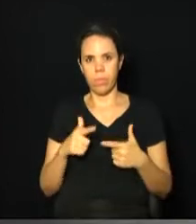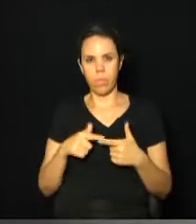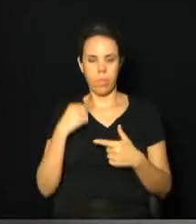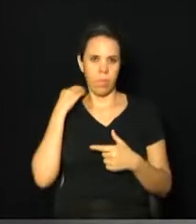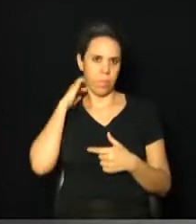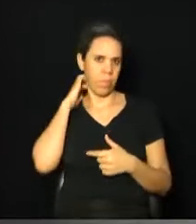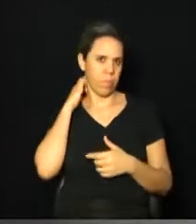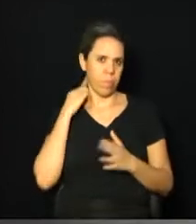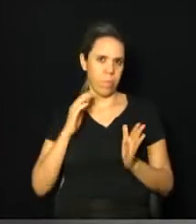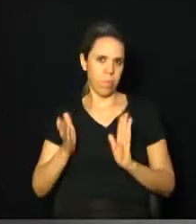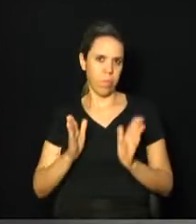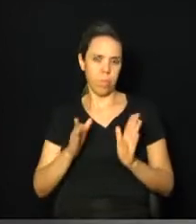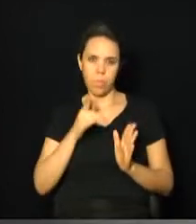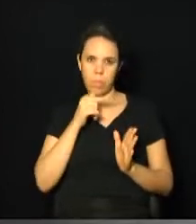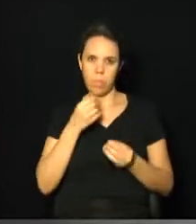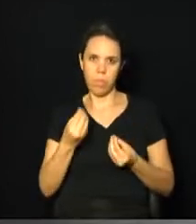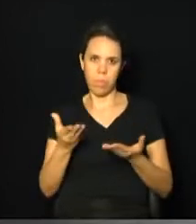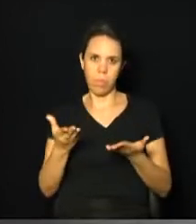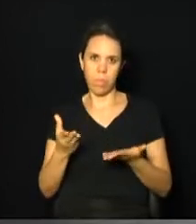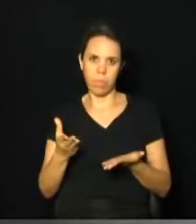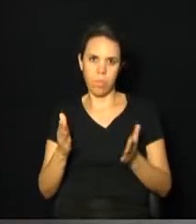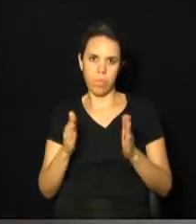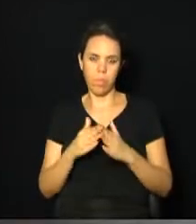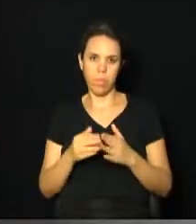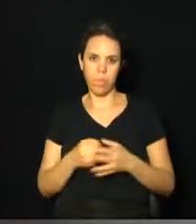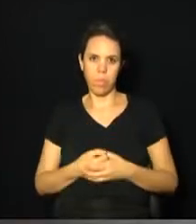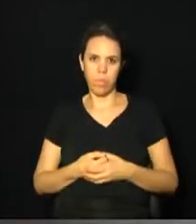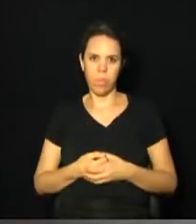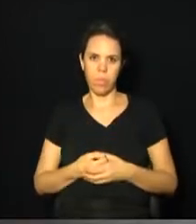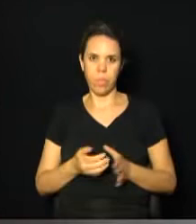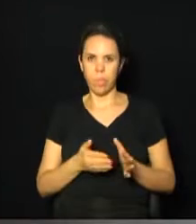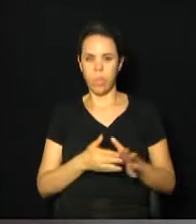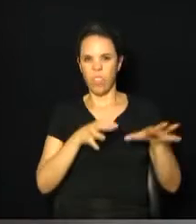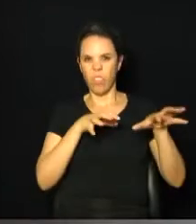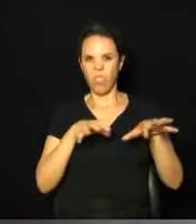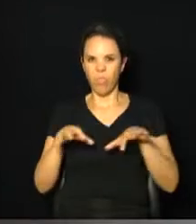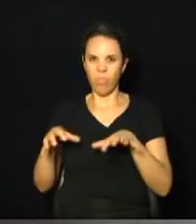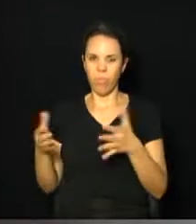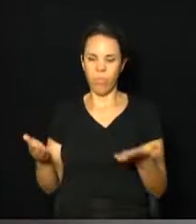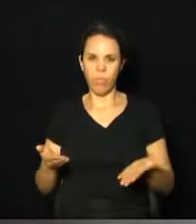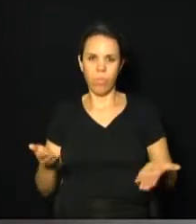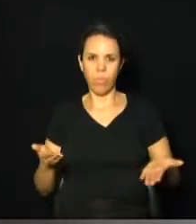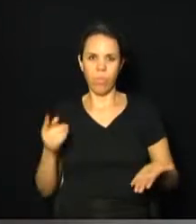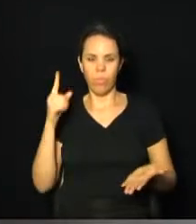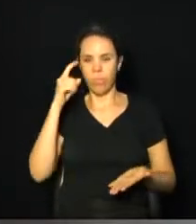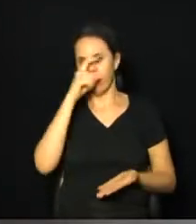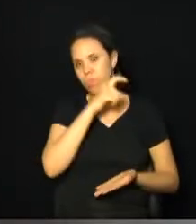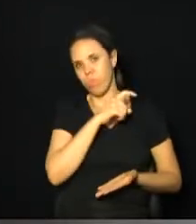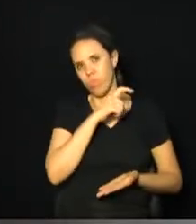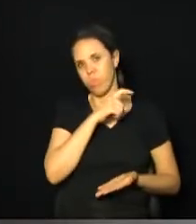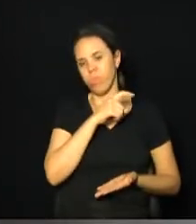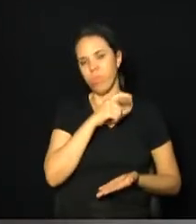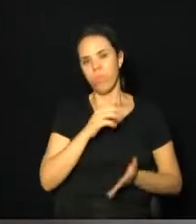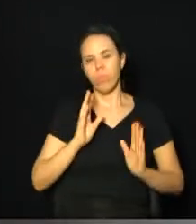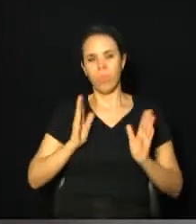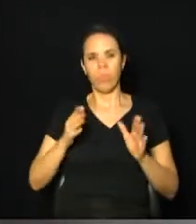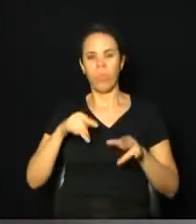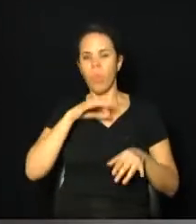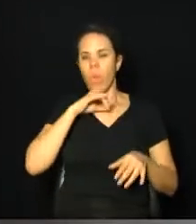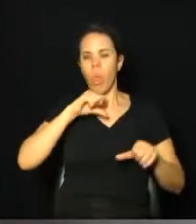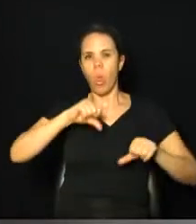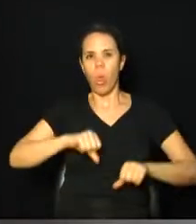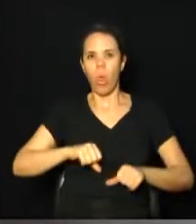caminhões que tem que entregar água nas residências. Sim. Então, essa época de chuva agora é crucial. O caminhão atola, o